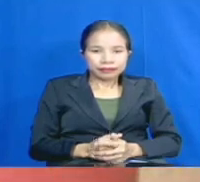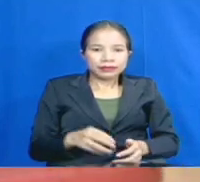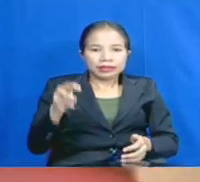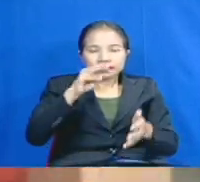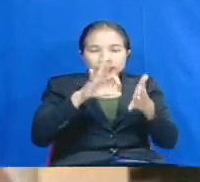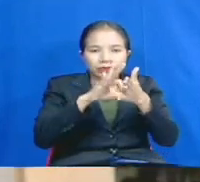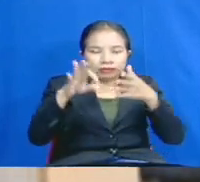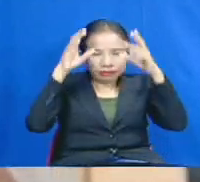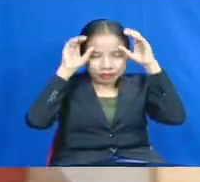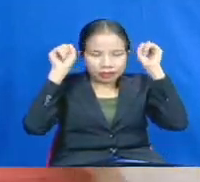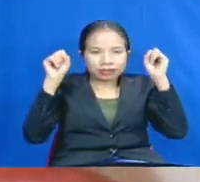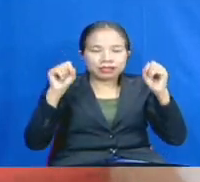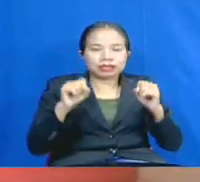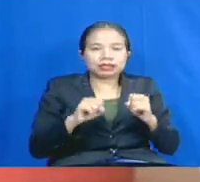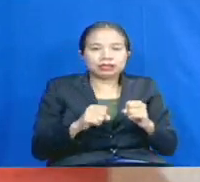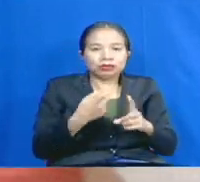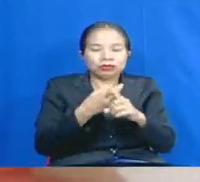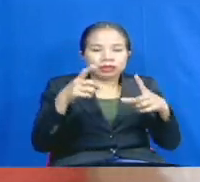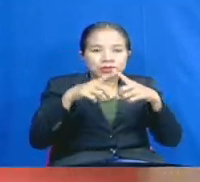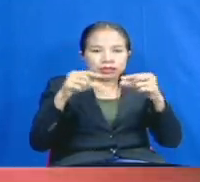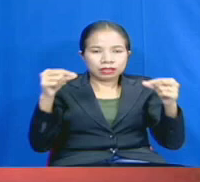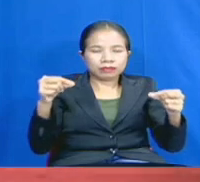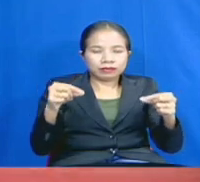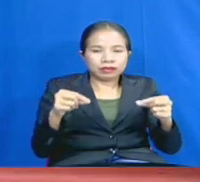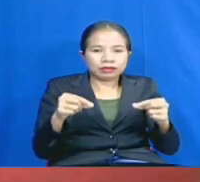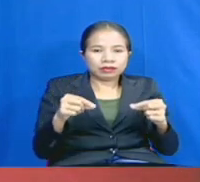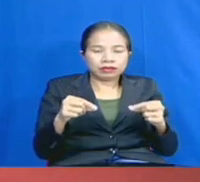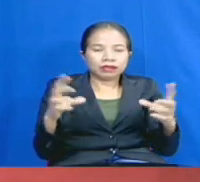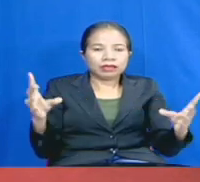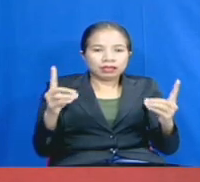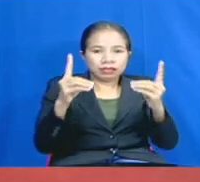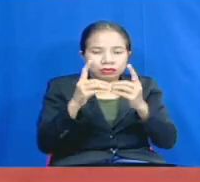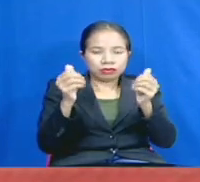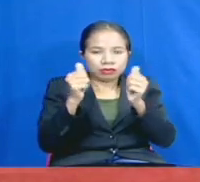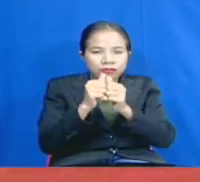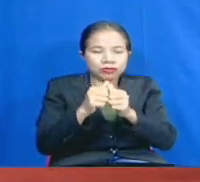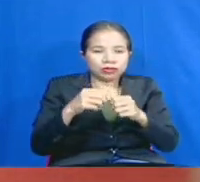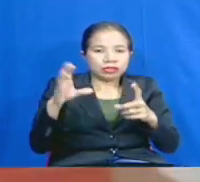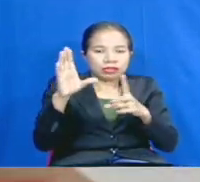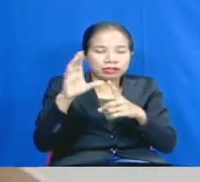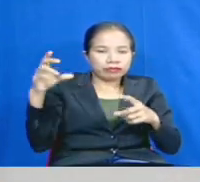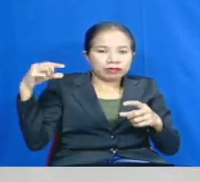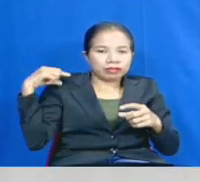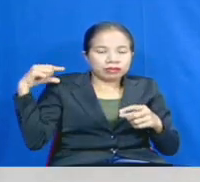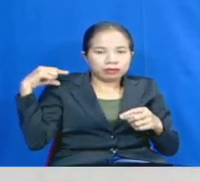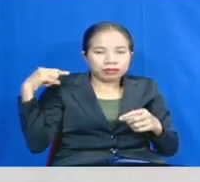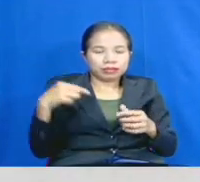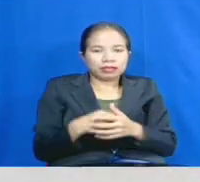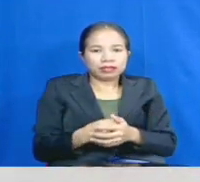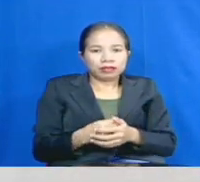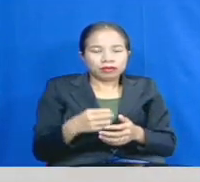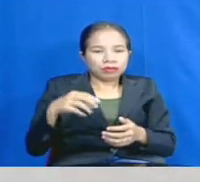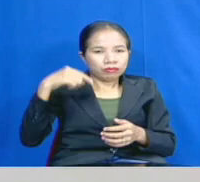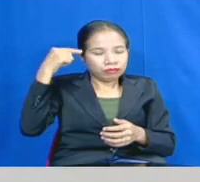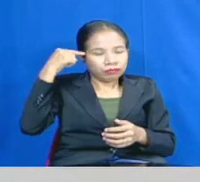Segunda-feira, né, presidente da empresa Kenja, Rússia e Japão, Ted Katagi, Hassorumal Josefi, gabinete primeiro-ministro Azevedo Marçal e a Palácio